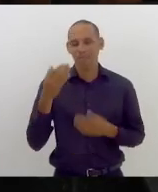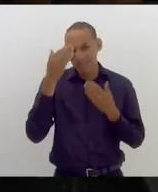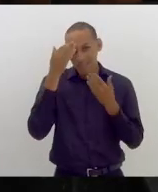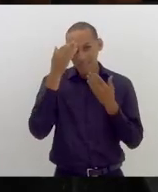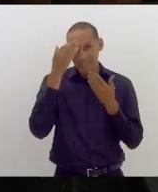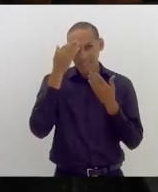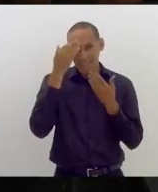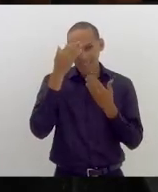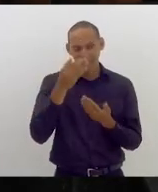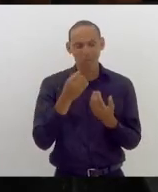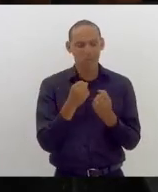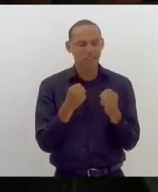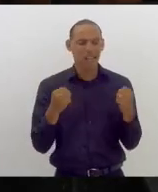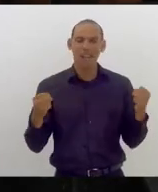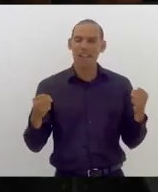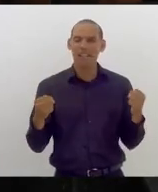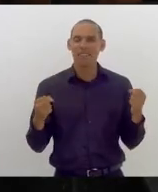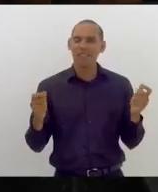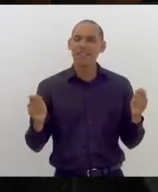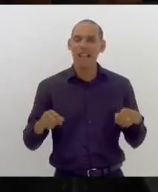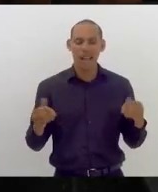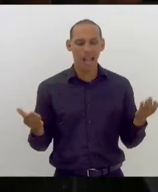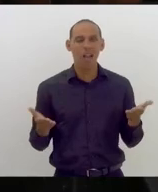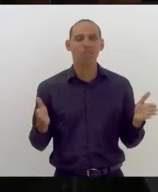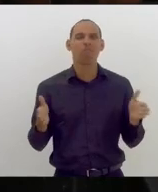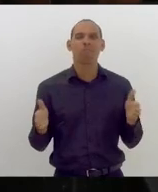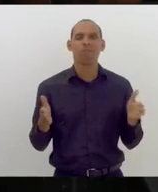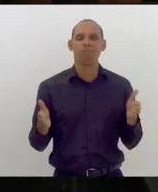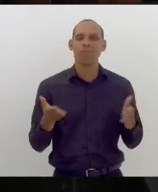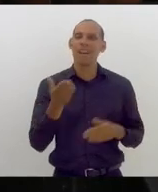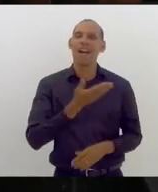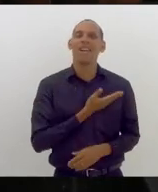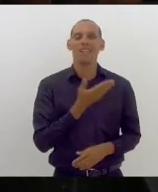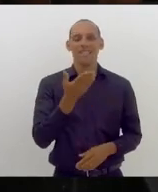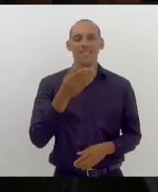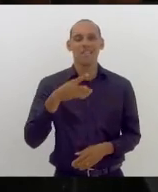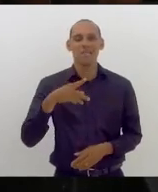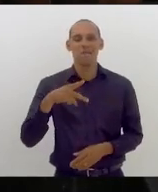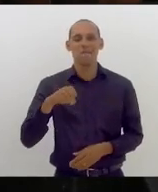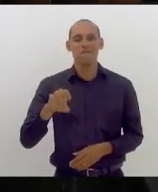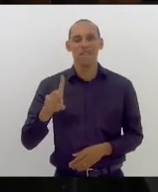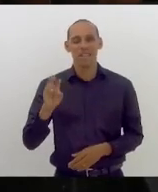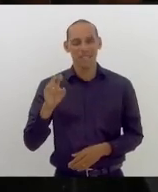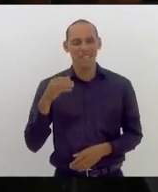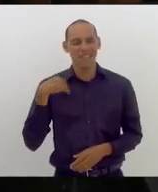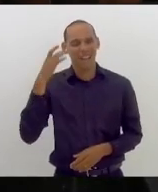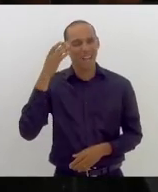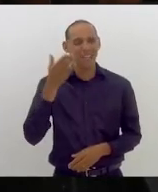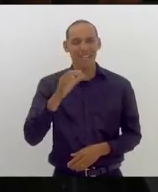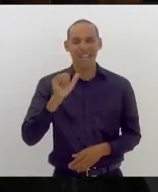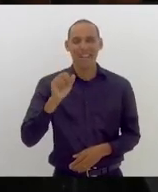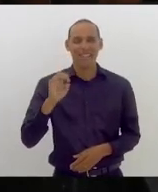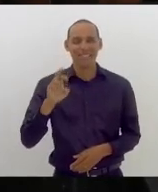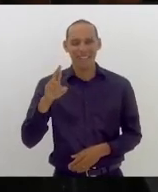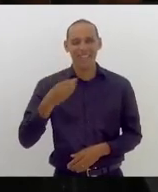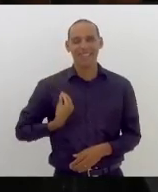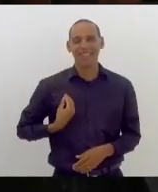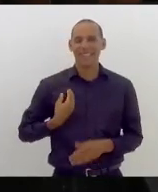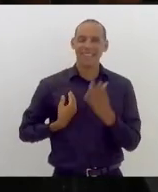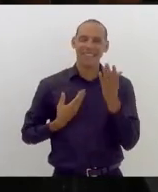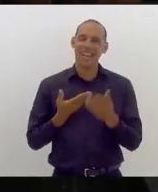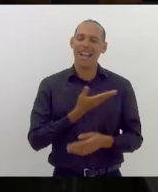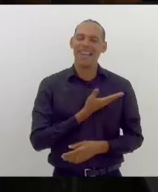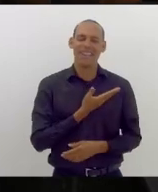agradecer imensamente de poder, nesse momento, tal que meu amigo Pedro Trengraus, pensei que você estava no Catar, esse é um parceiraço aqui